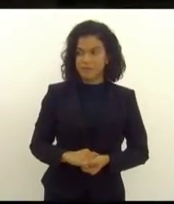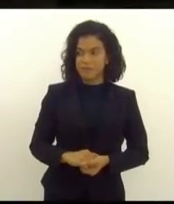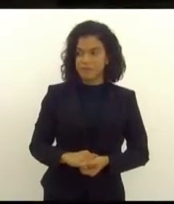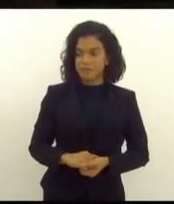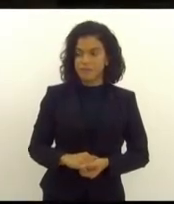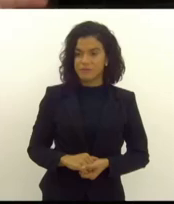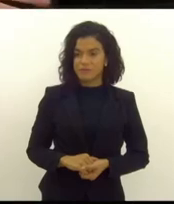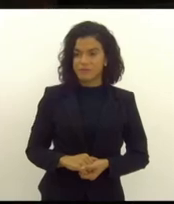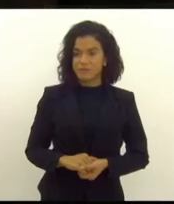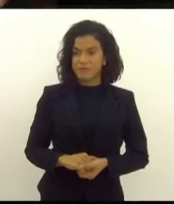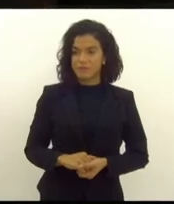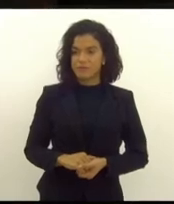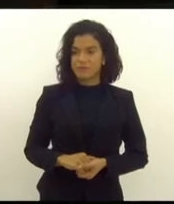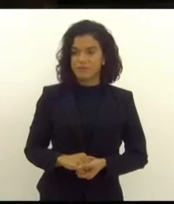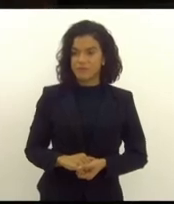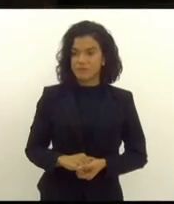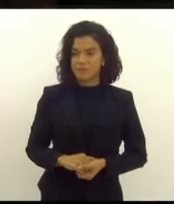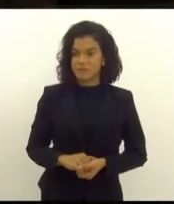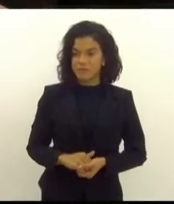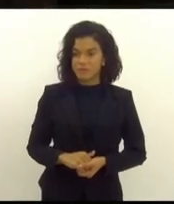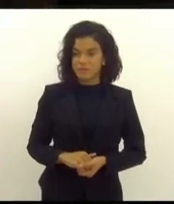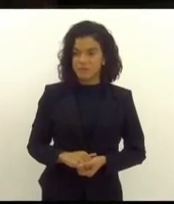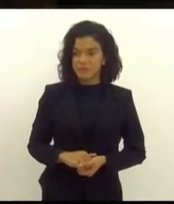vai ter pensões